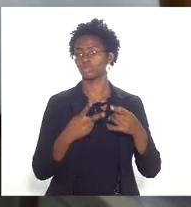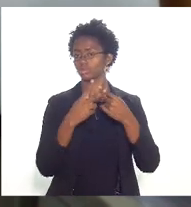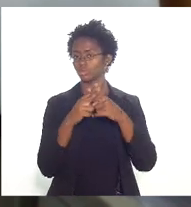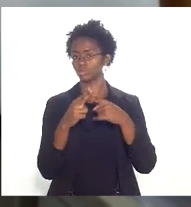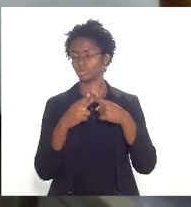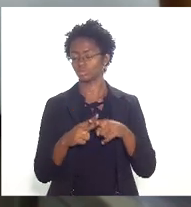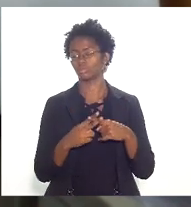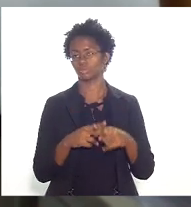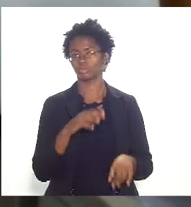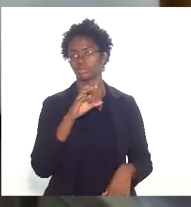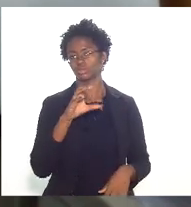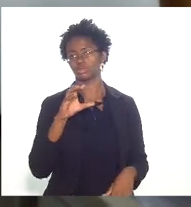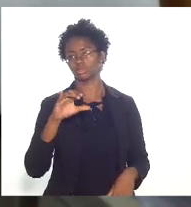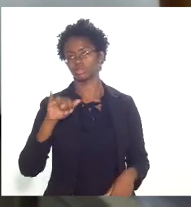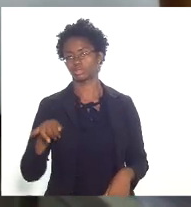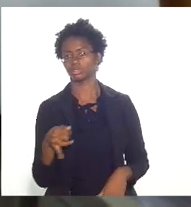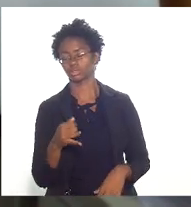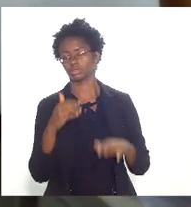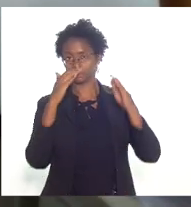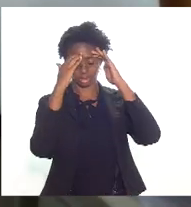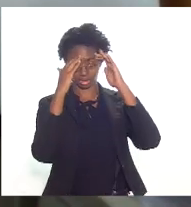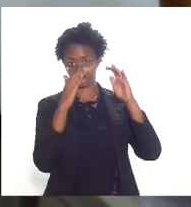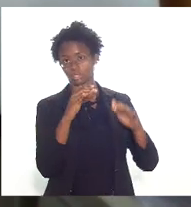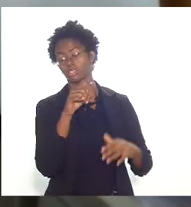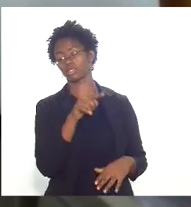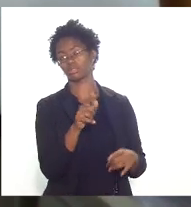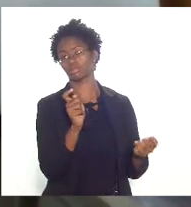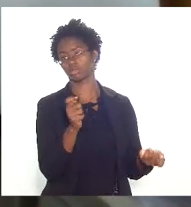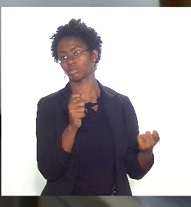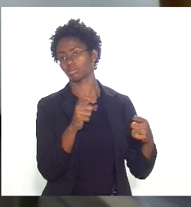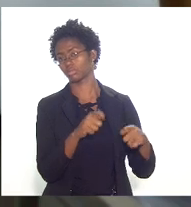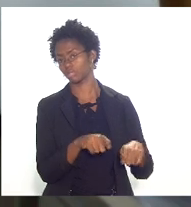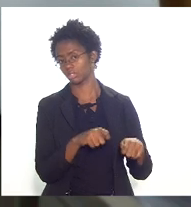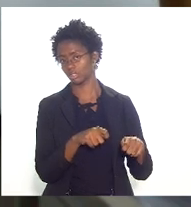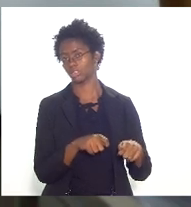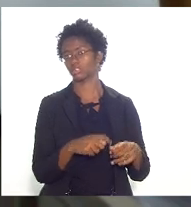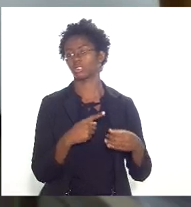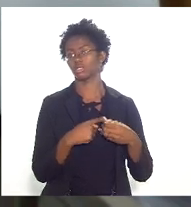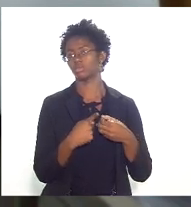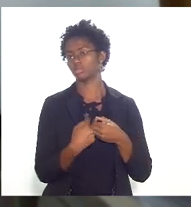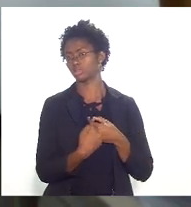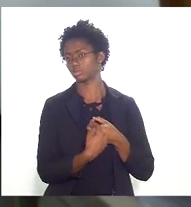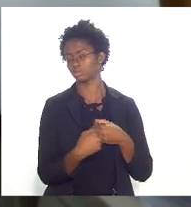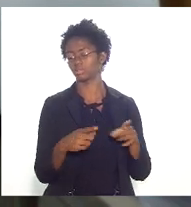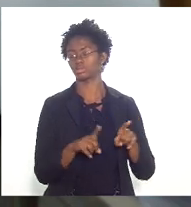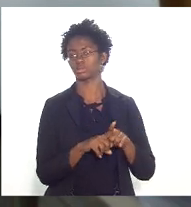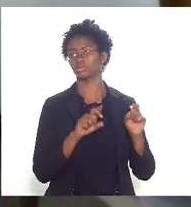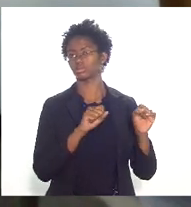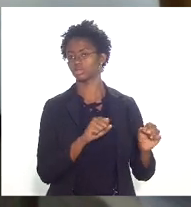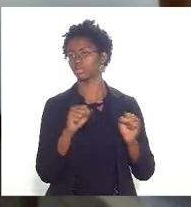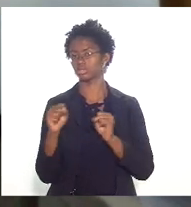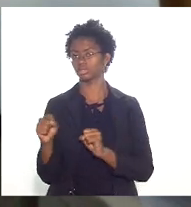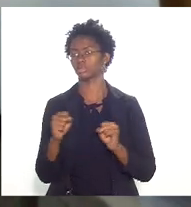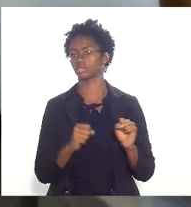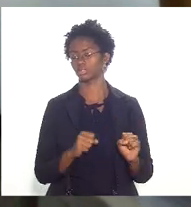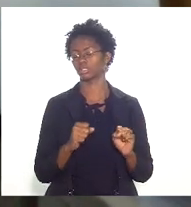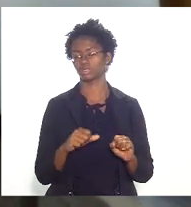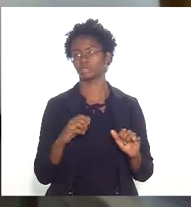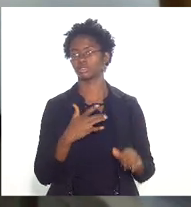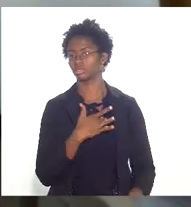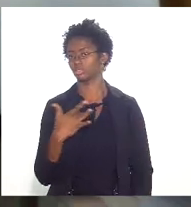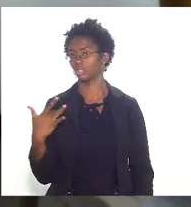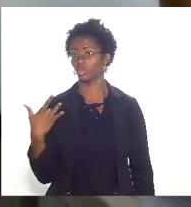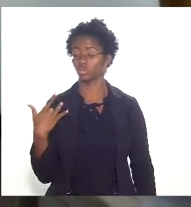de fato é que tá respeitando a competência Municipal e das autoridades da Anitta